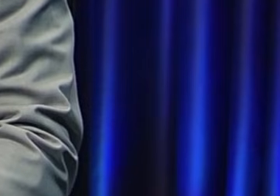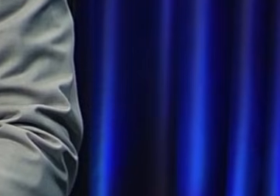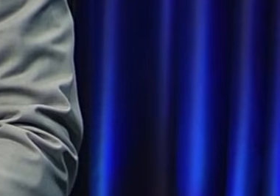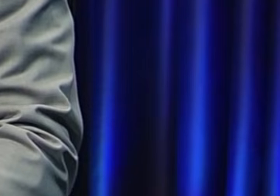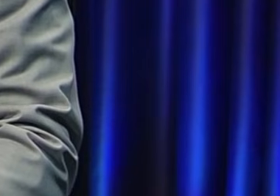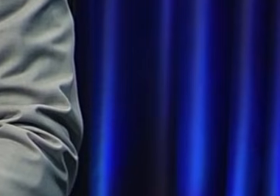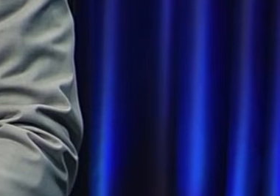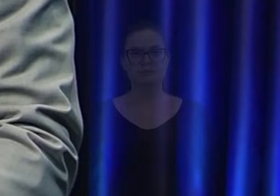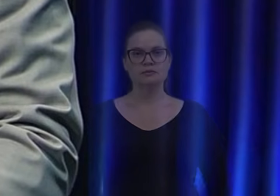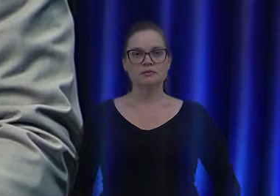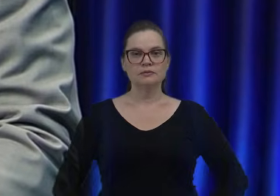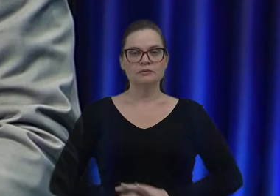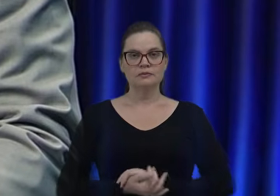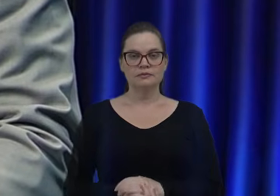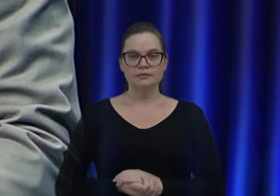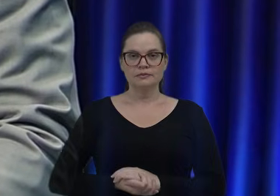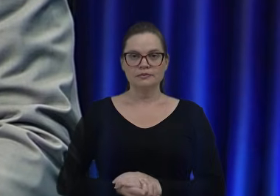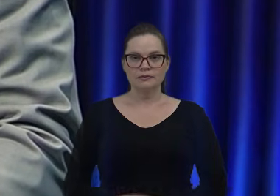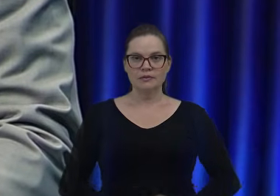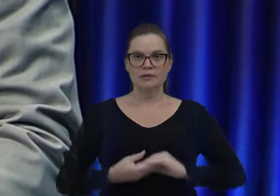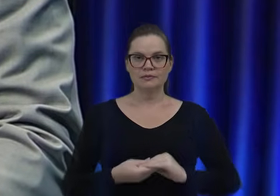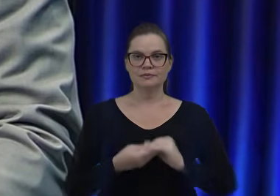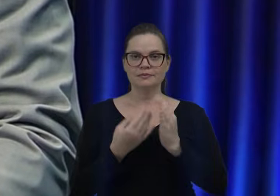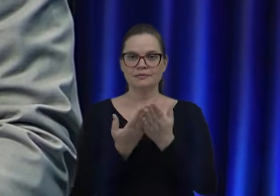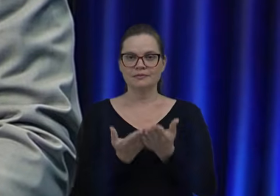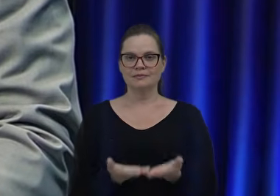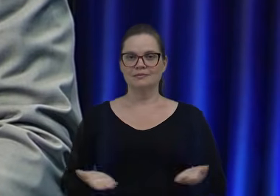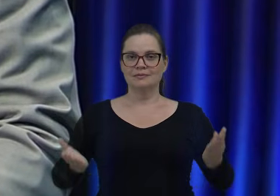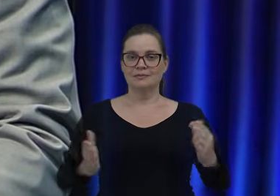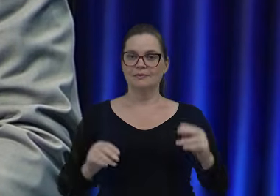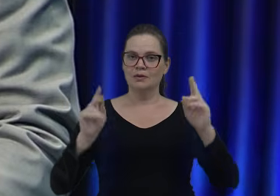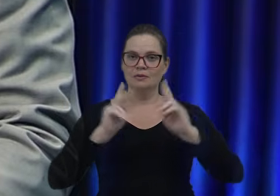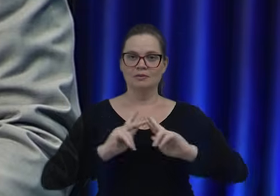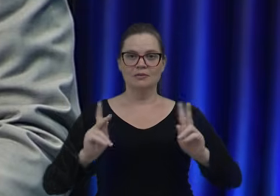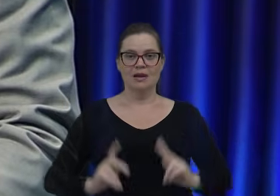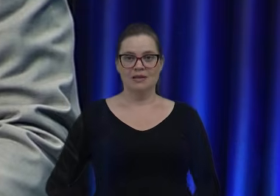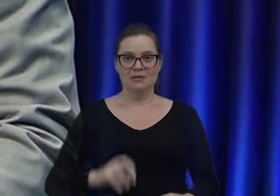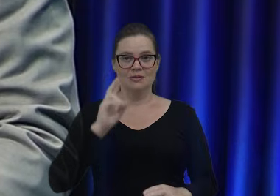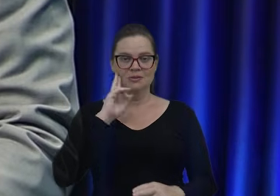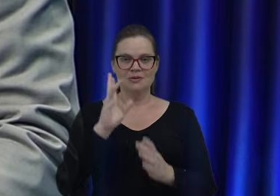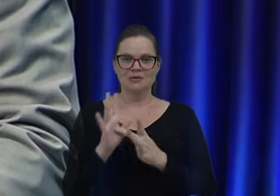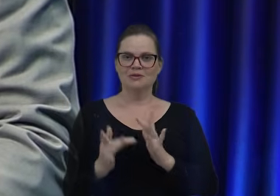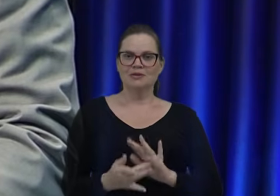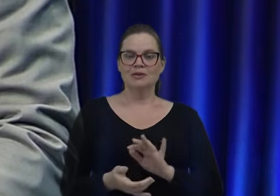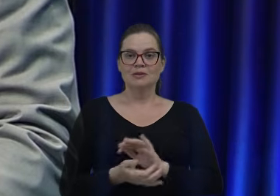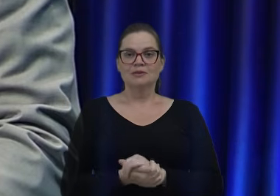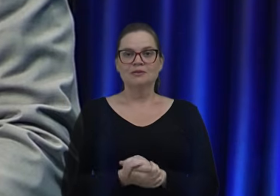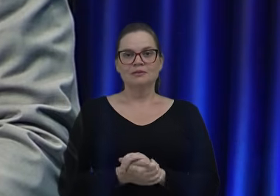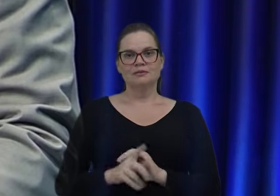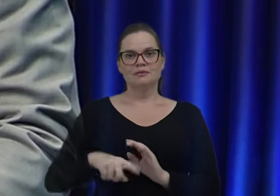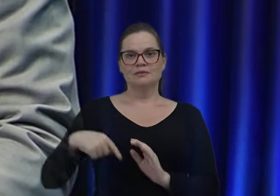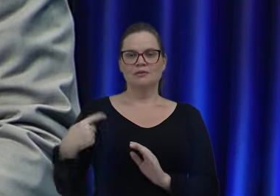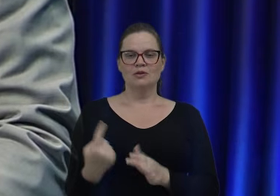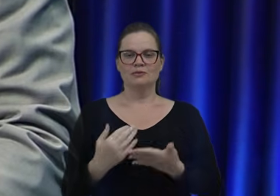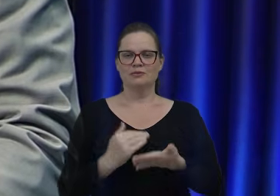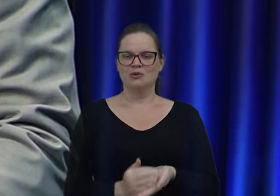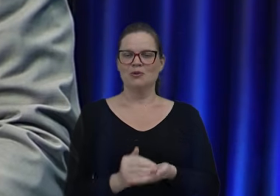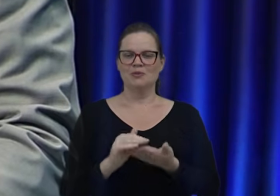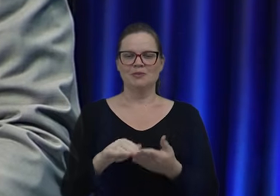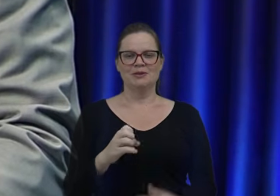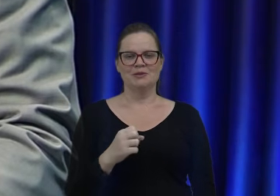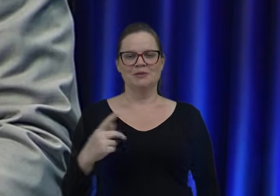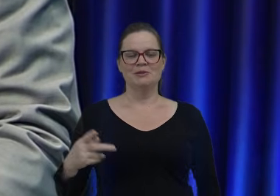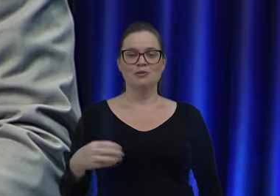Saudamos a todos com a paz do Senhor Jesus. Amém. Estamos aqui para mais um episódio do programa O Chamado